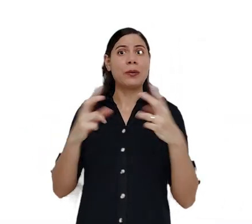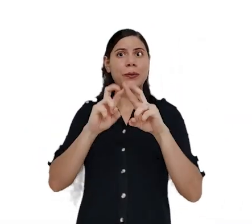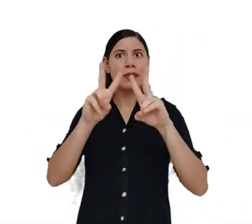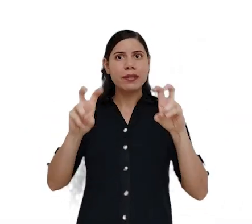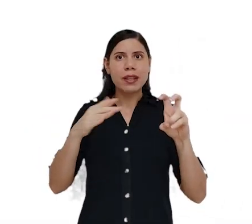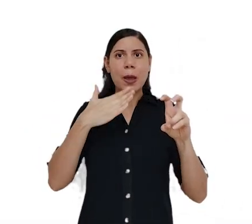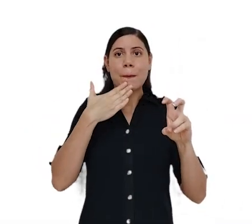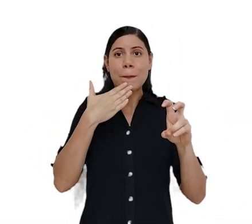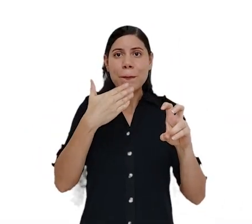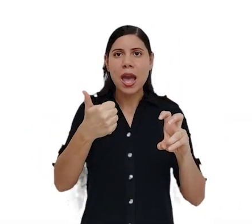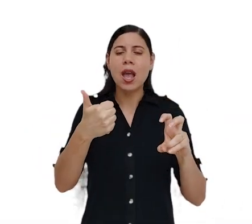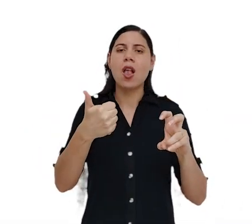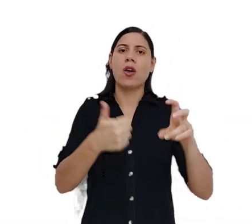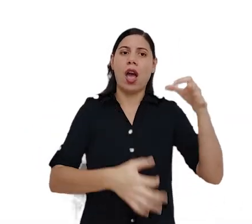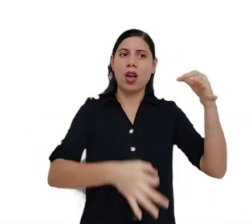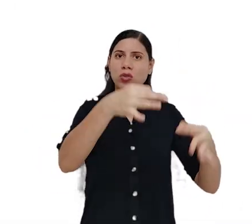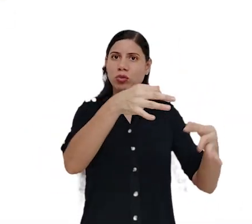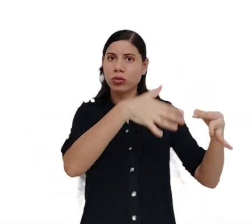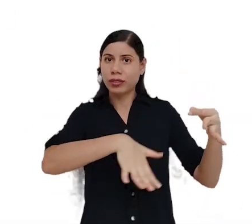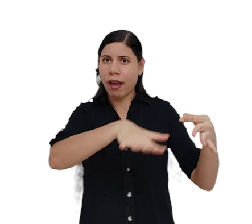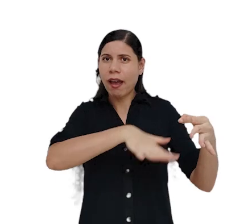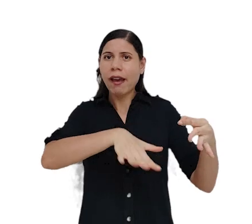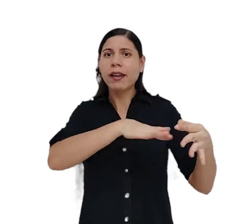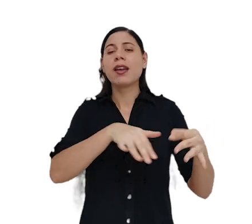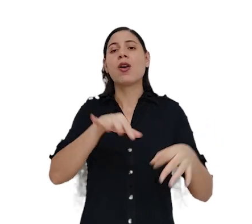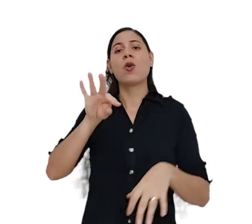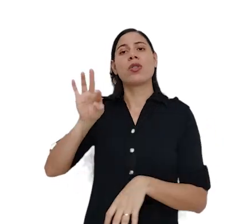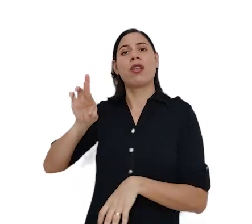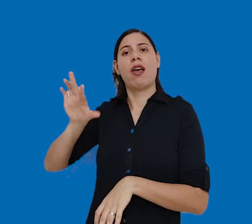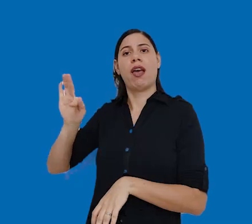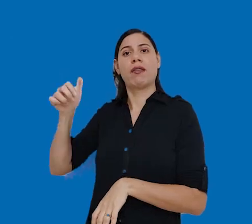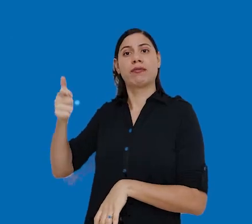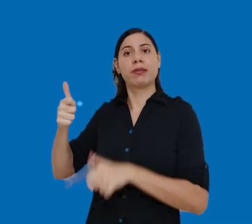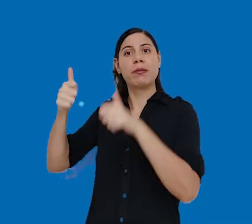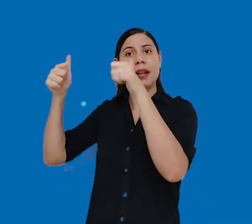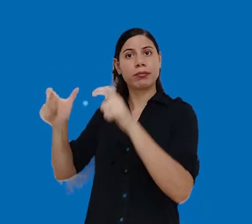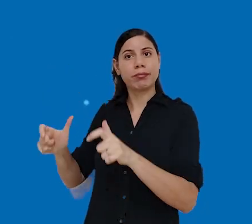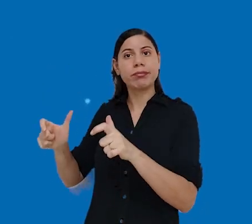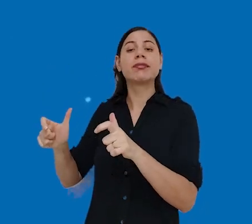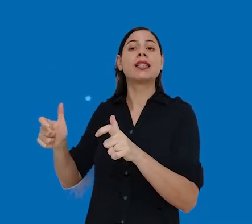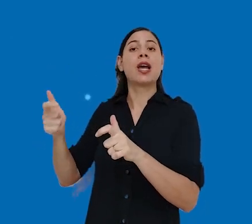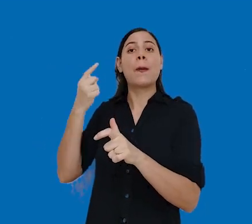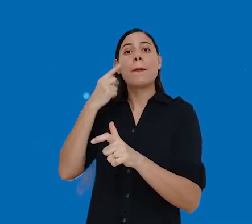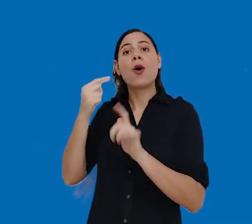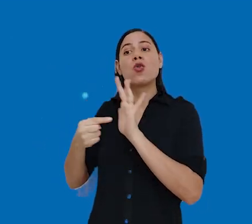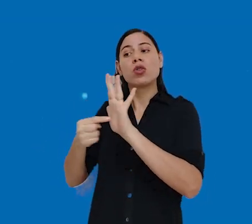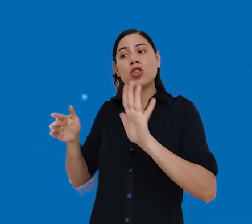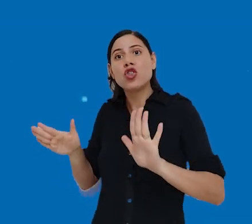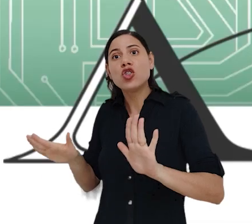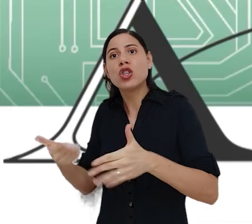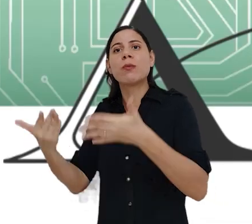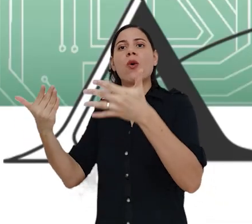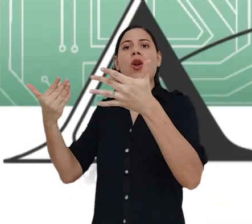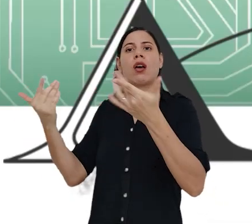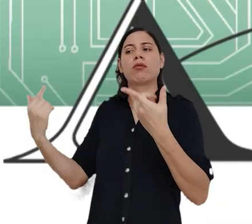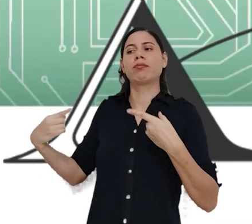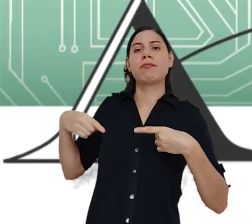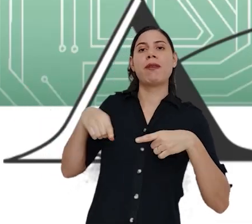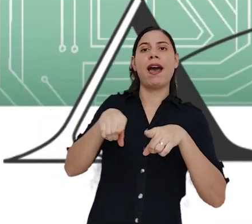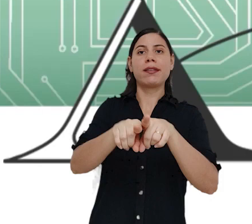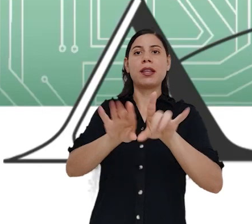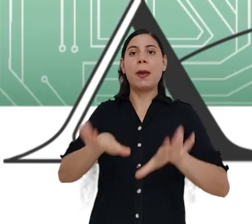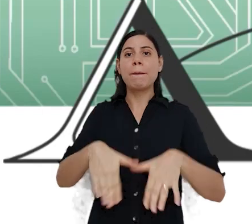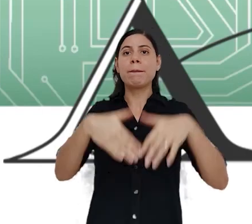assunto é aprimorar a prestação jurisdicional, o TRF da Primeira Região tem se mostrado um incentivador de projetos e